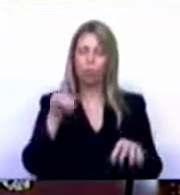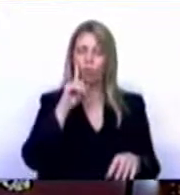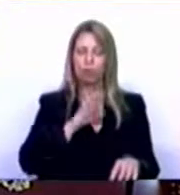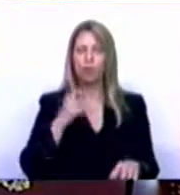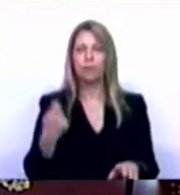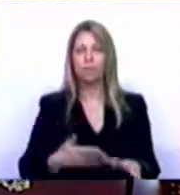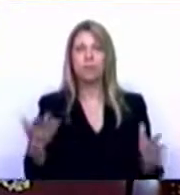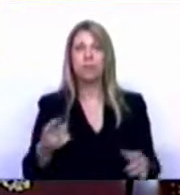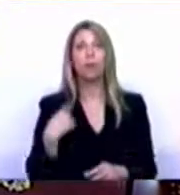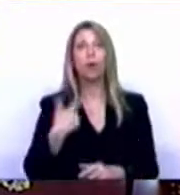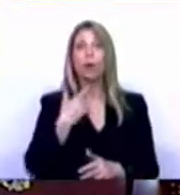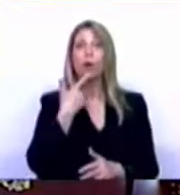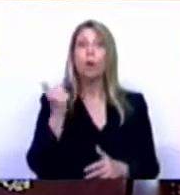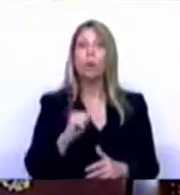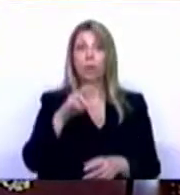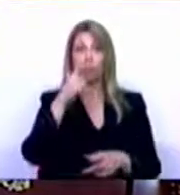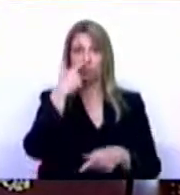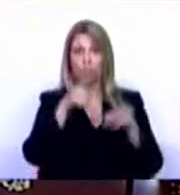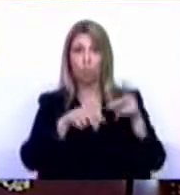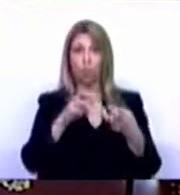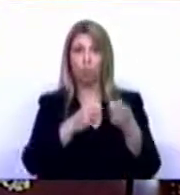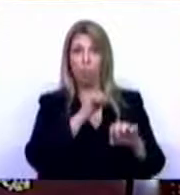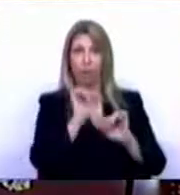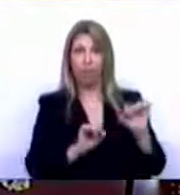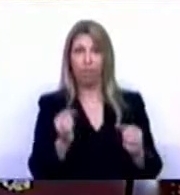Nós não podemos resolver os problemas das pessoas